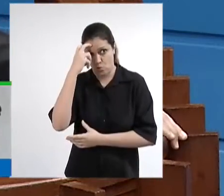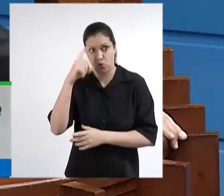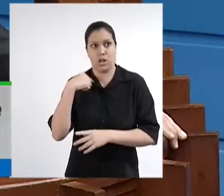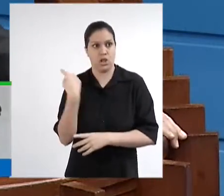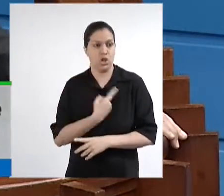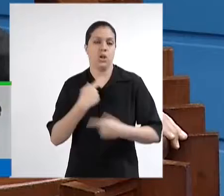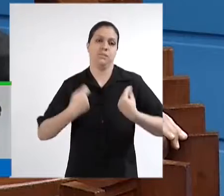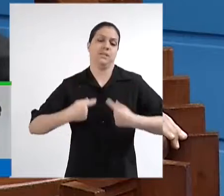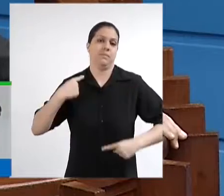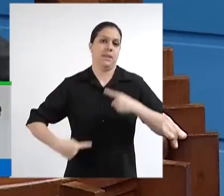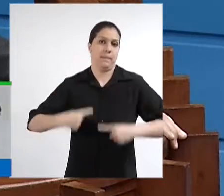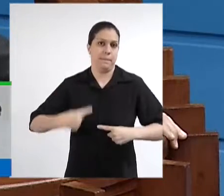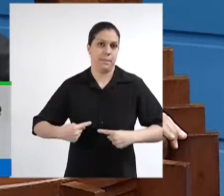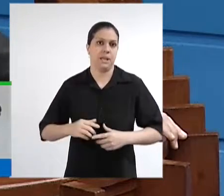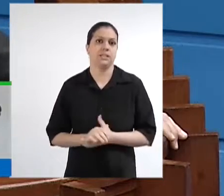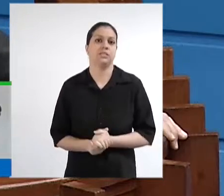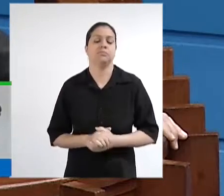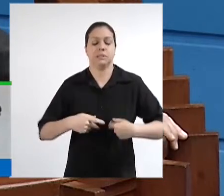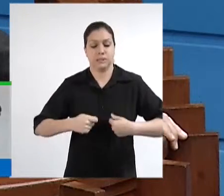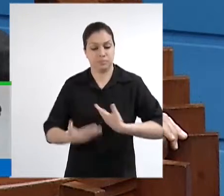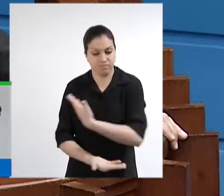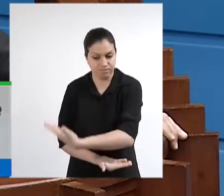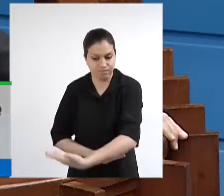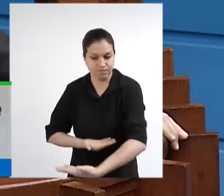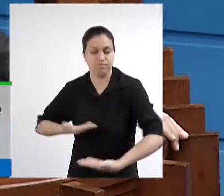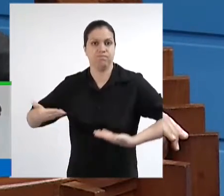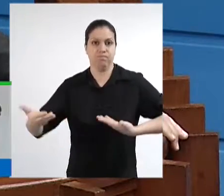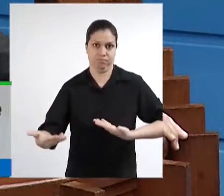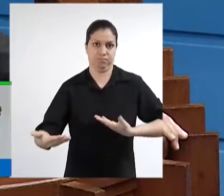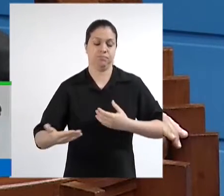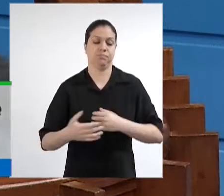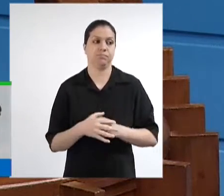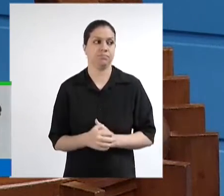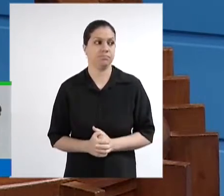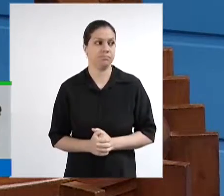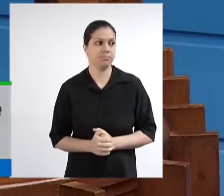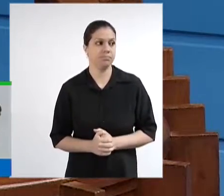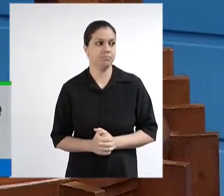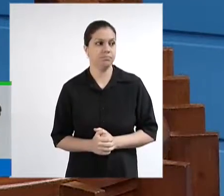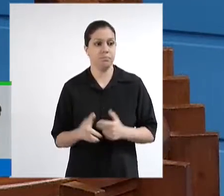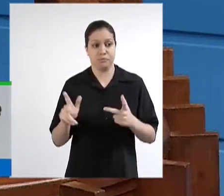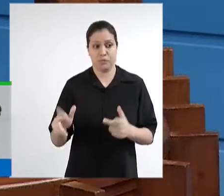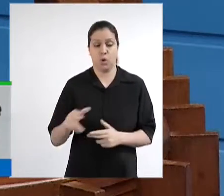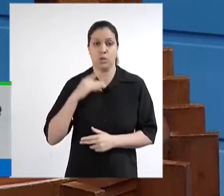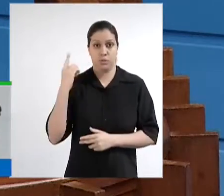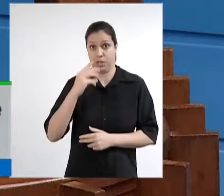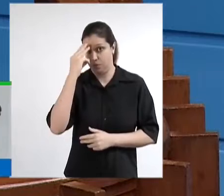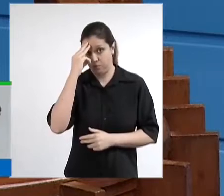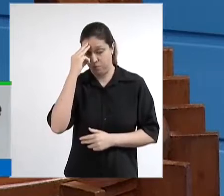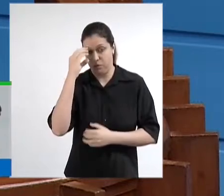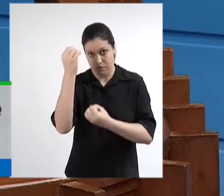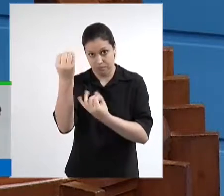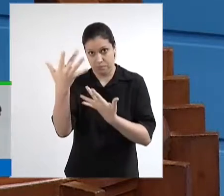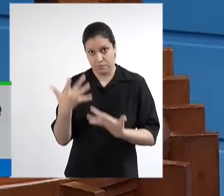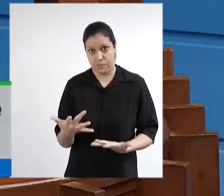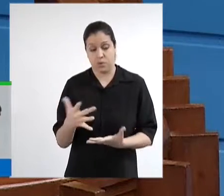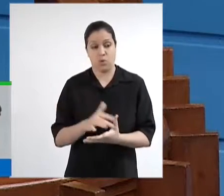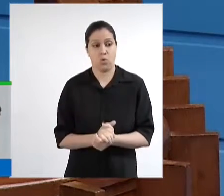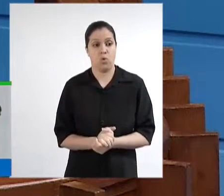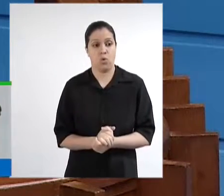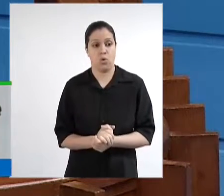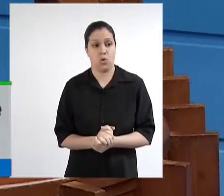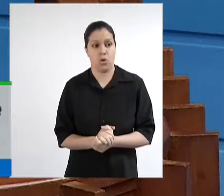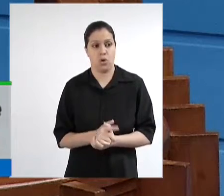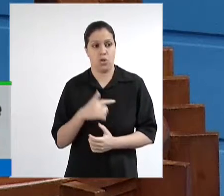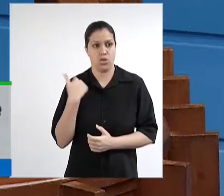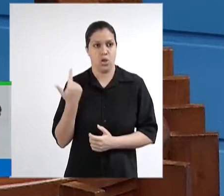debater. Nós temos que exatamente isso que o deputado Barbosinha colocou,